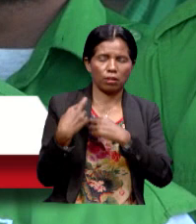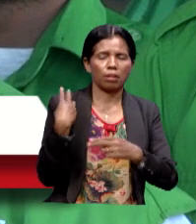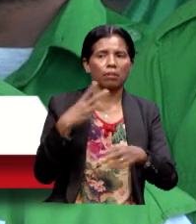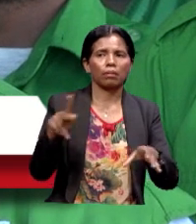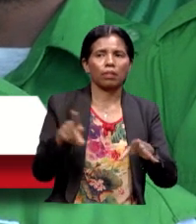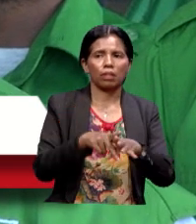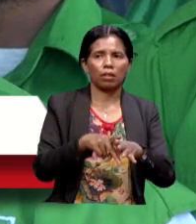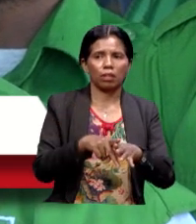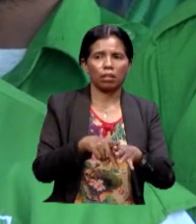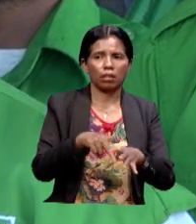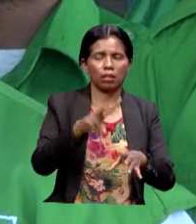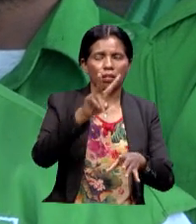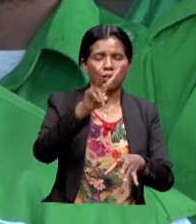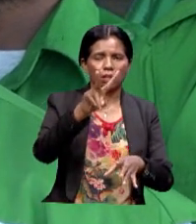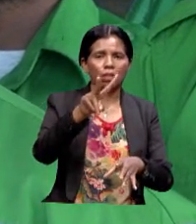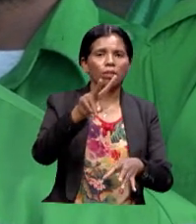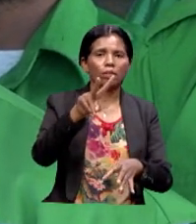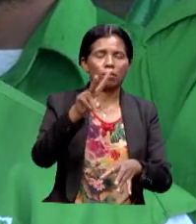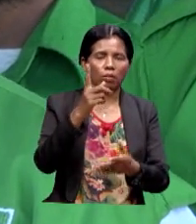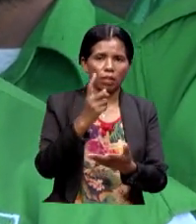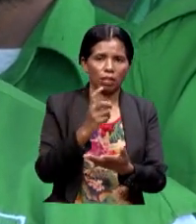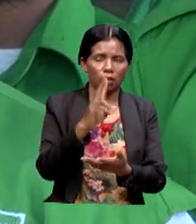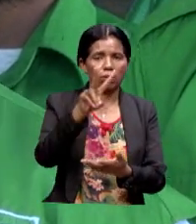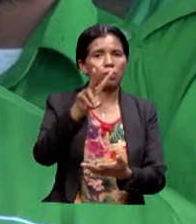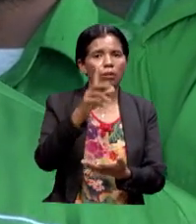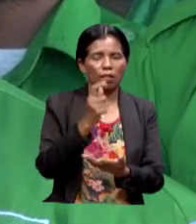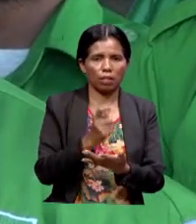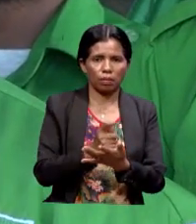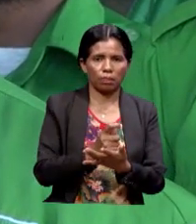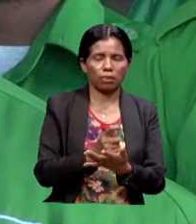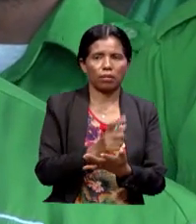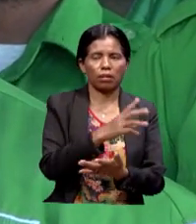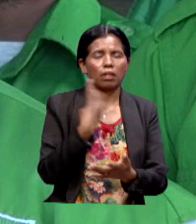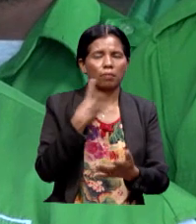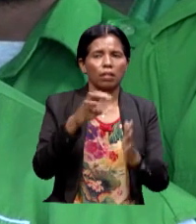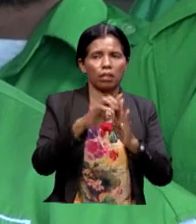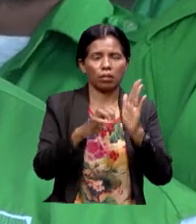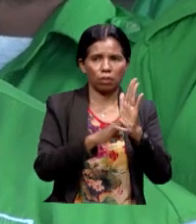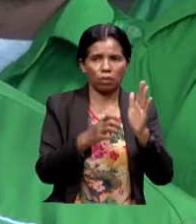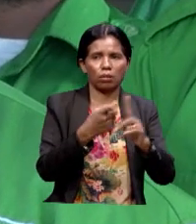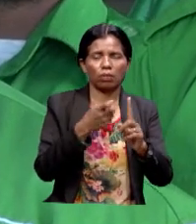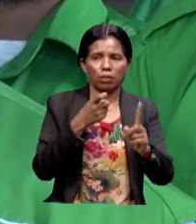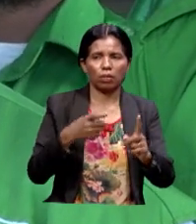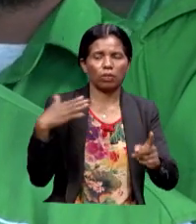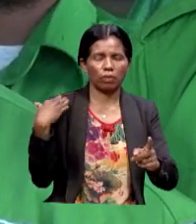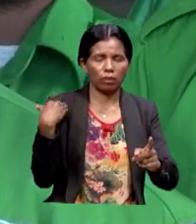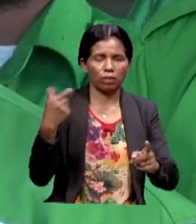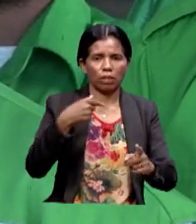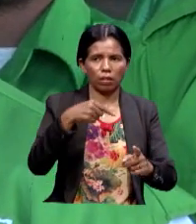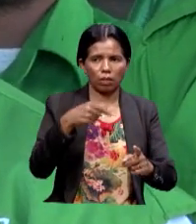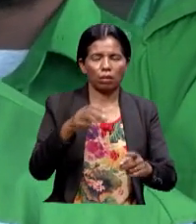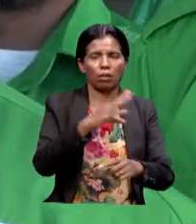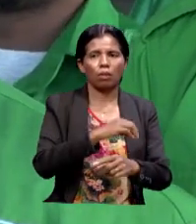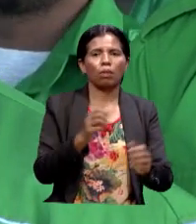de 2000 congressistas, se retoma, que né? E a minha estrutura, Juventude Verdes, o Instituto